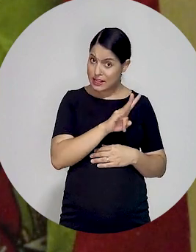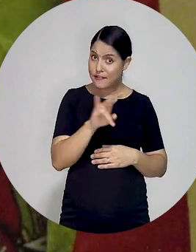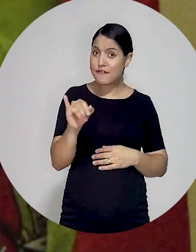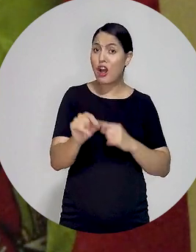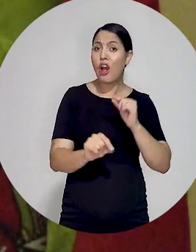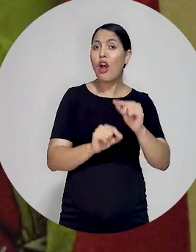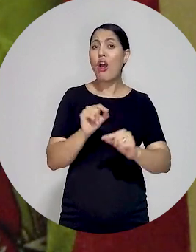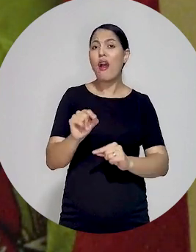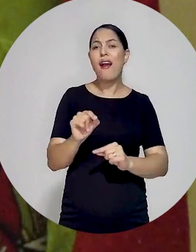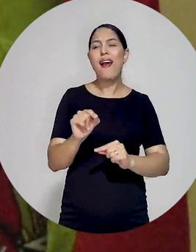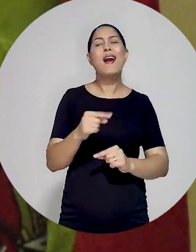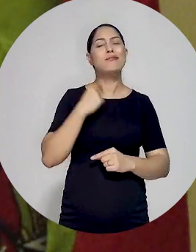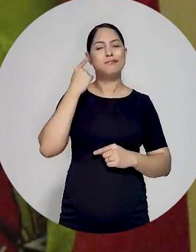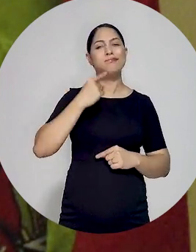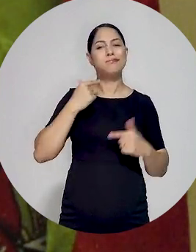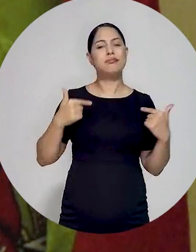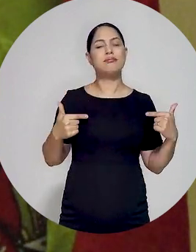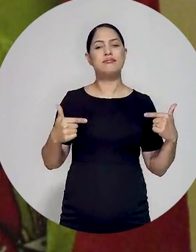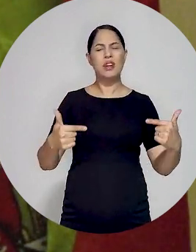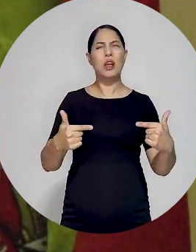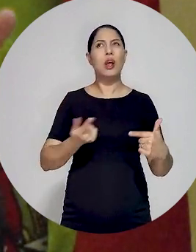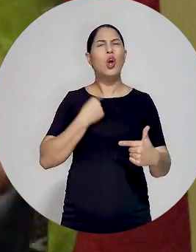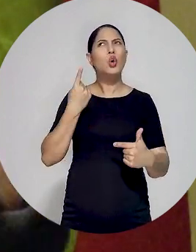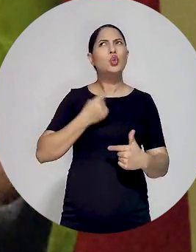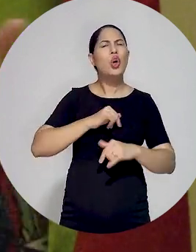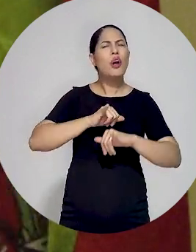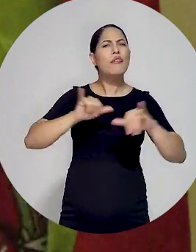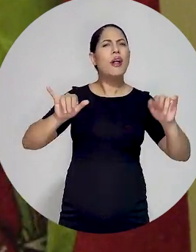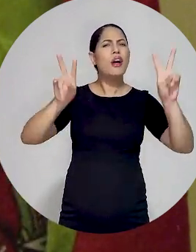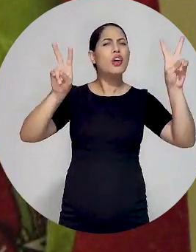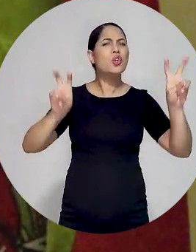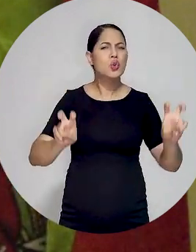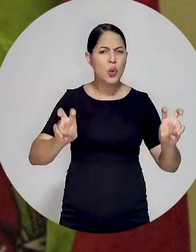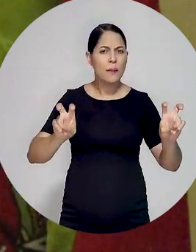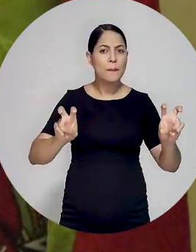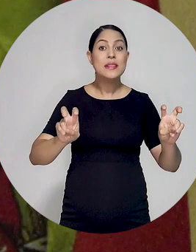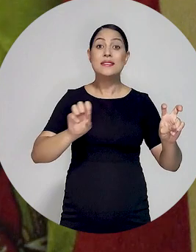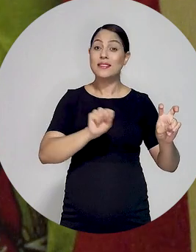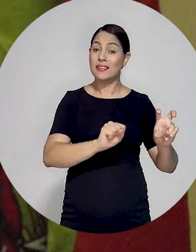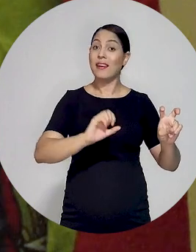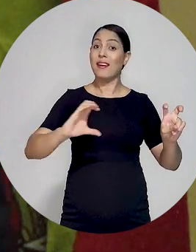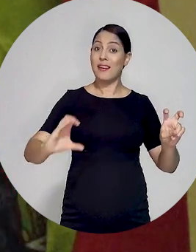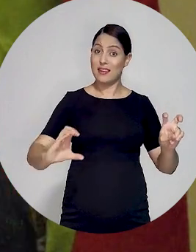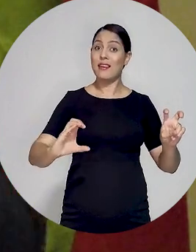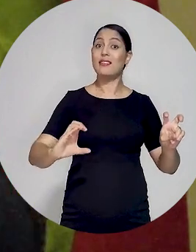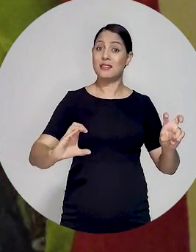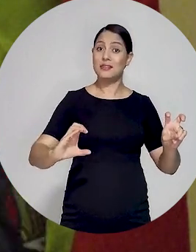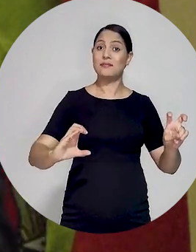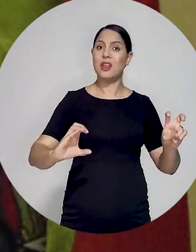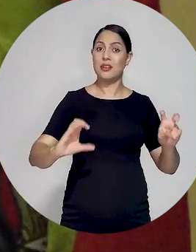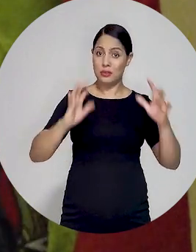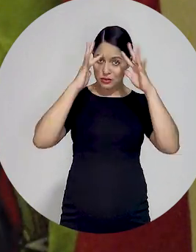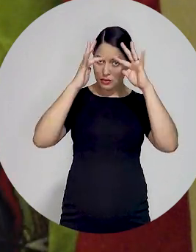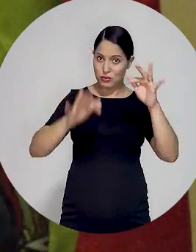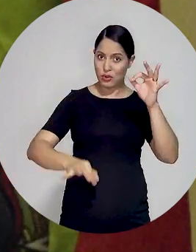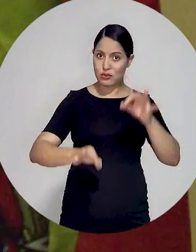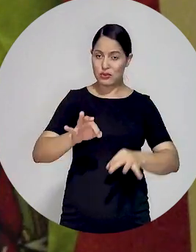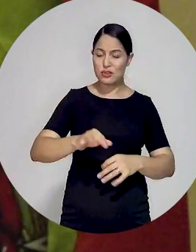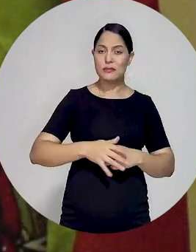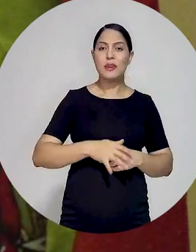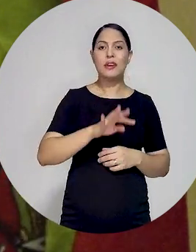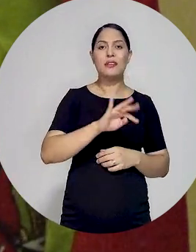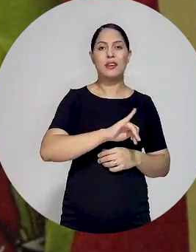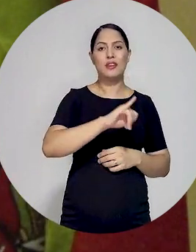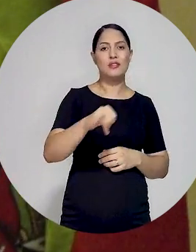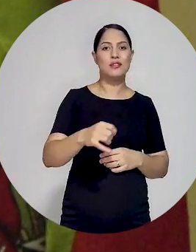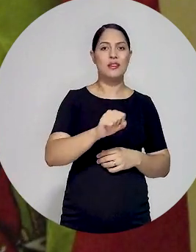iremos encampar, como o da advocacia dativa, que hoje falávamos sobre no Tribunal de Justiça, que Santa Catarina guarda